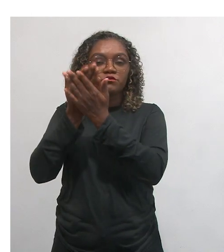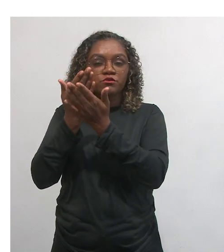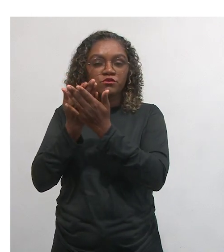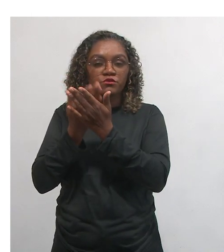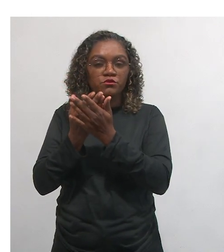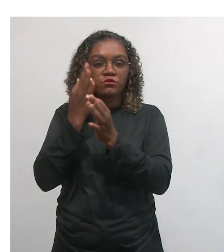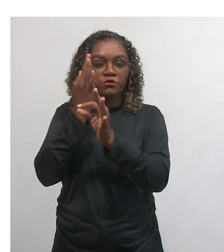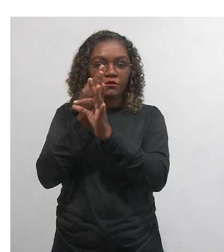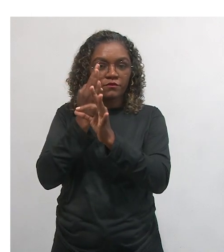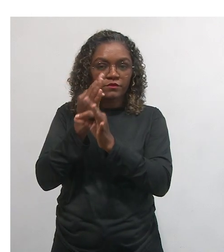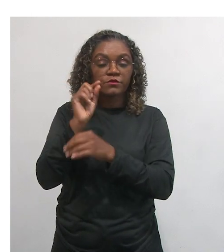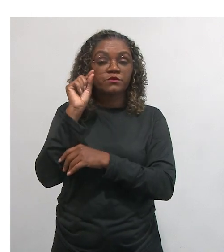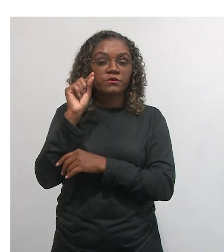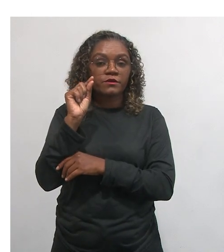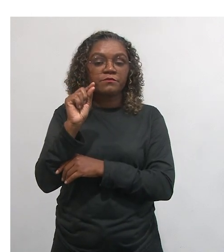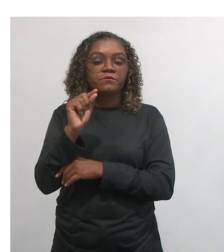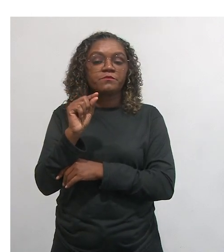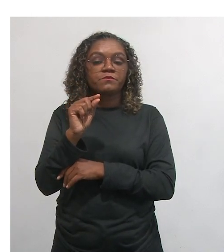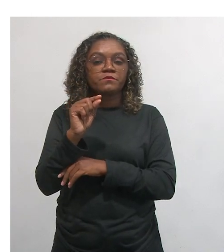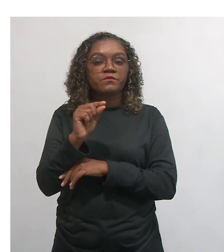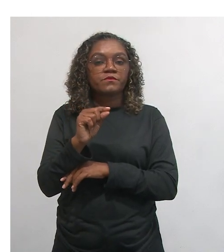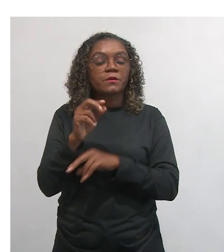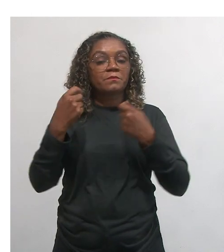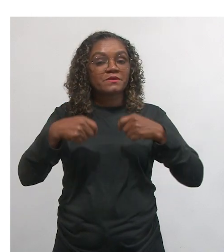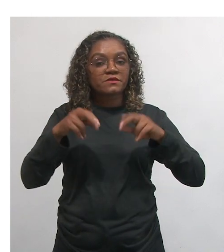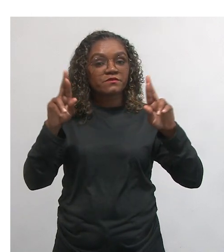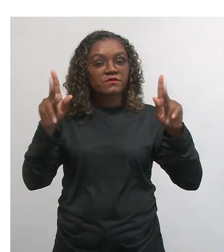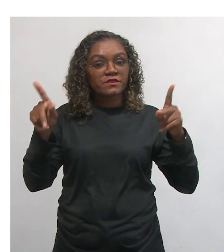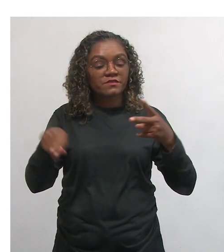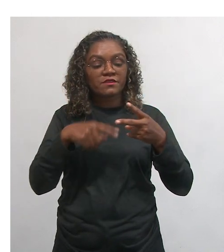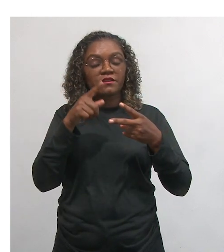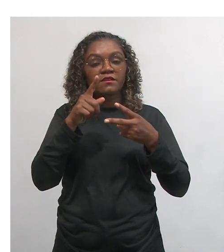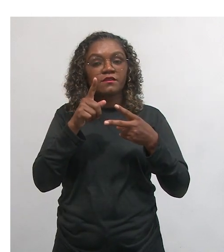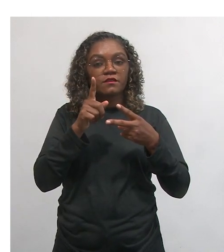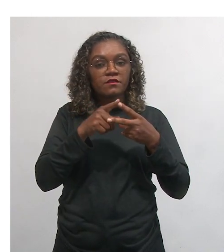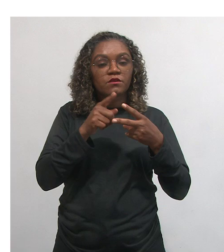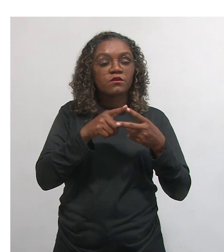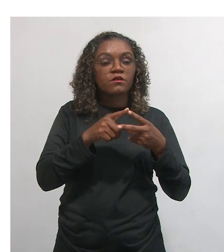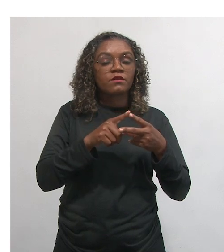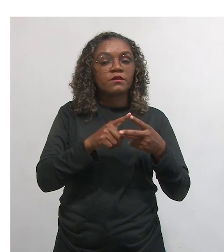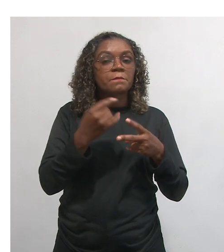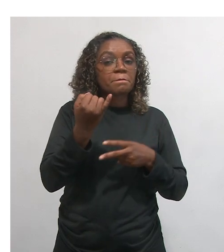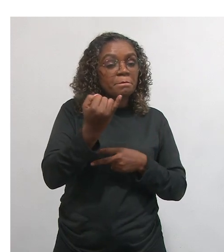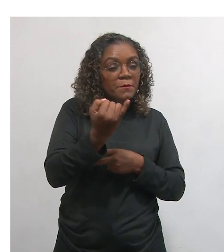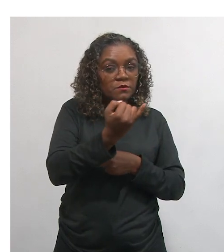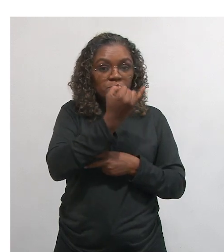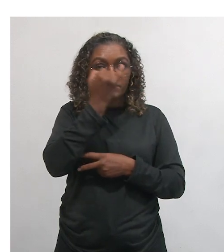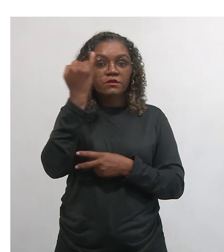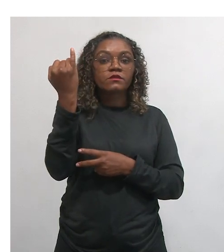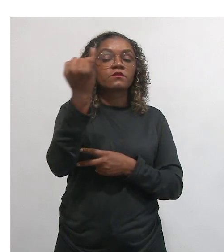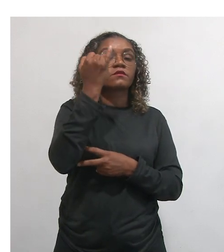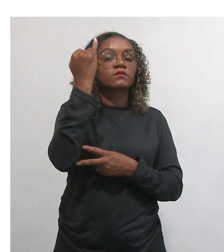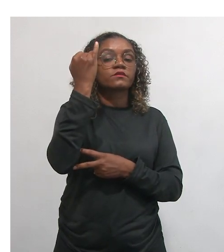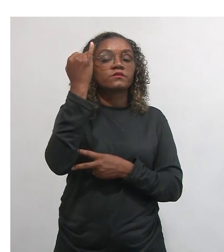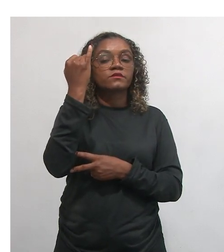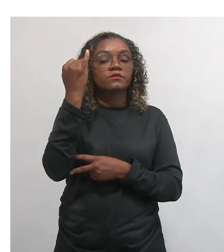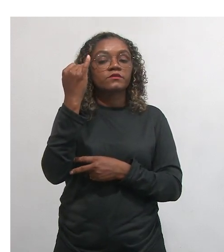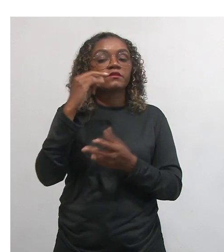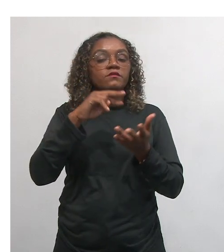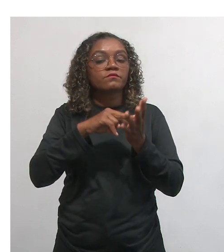metafísica uma diferença entre o que é essencial,